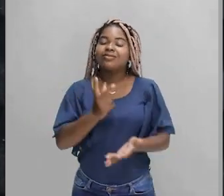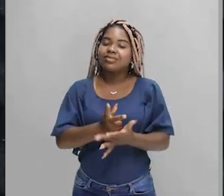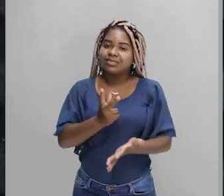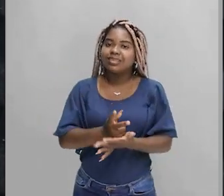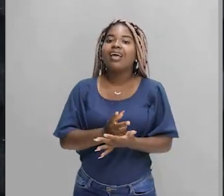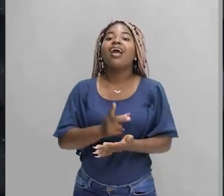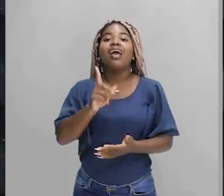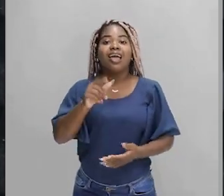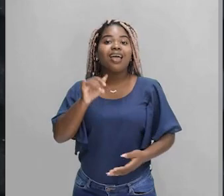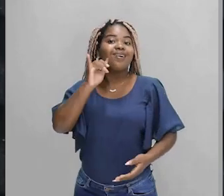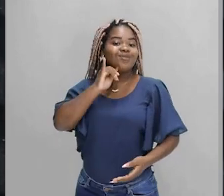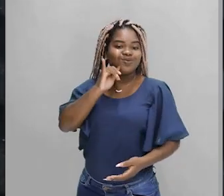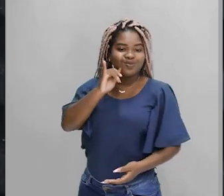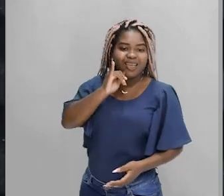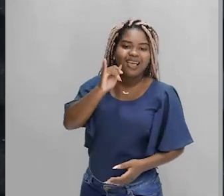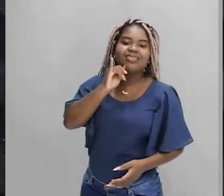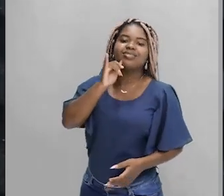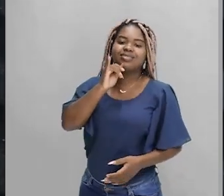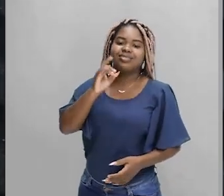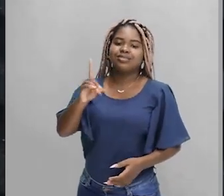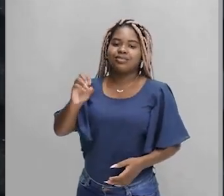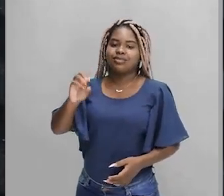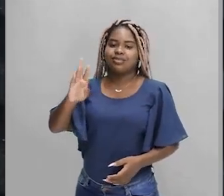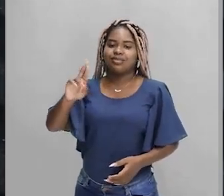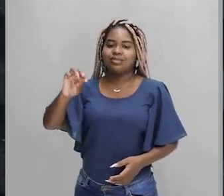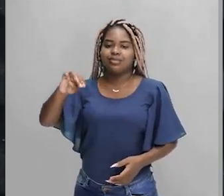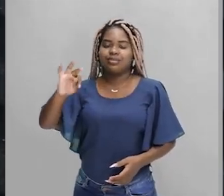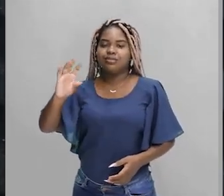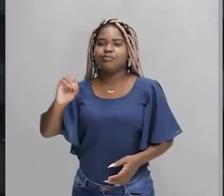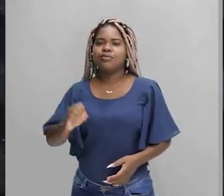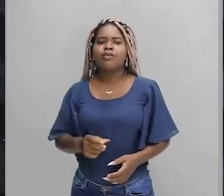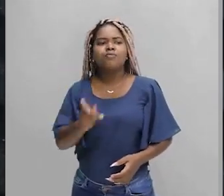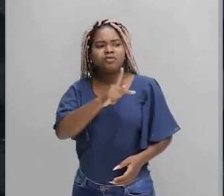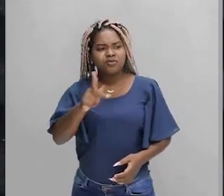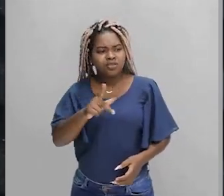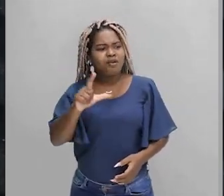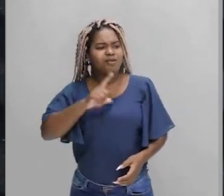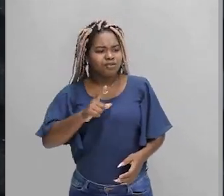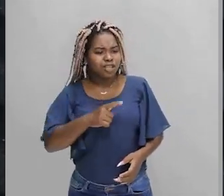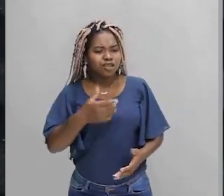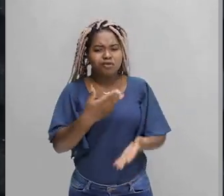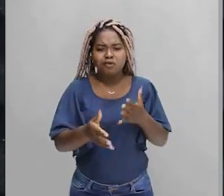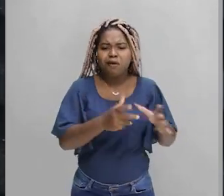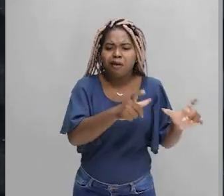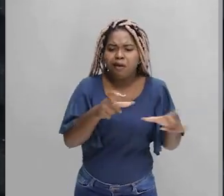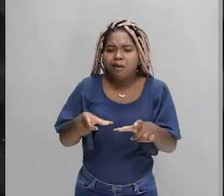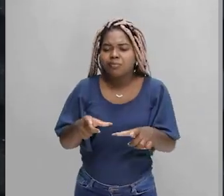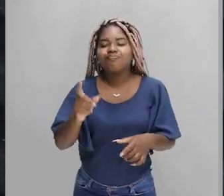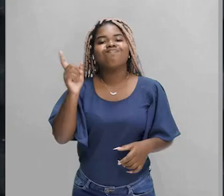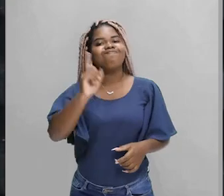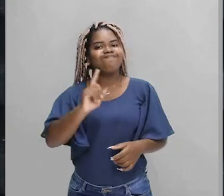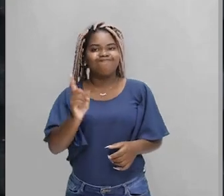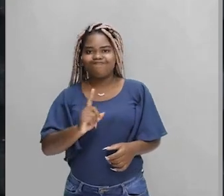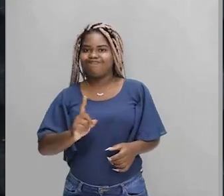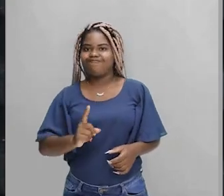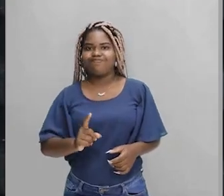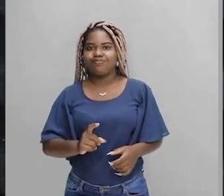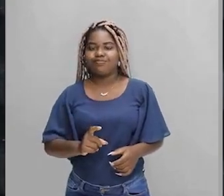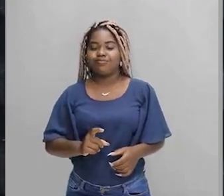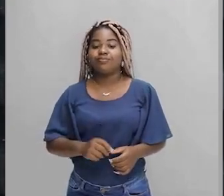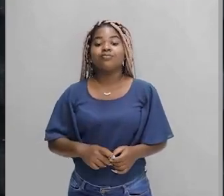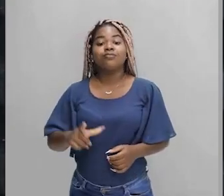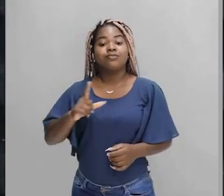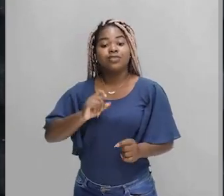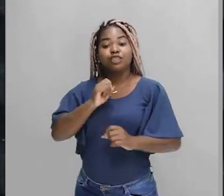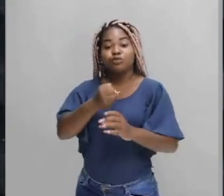de dobramentos modernos. Marcos, eu tenho um dobramento moderno em qualquer lugar? Não, galera. Eu tenho dobramentos modernos onde há